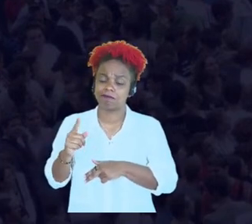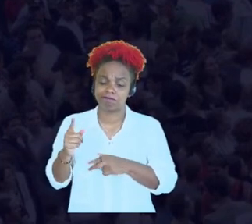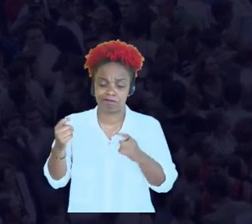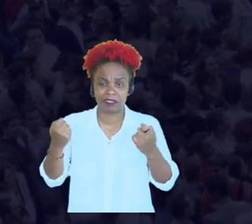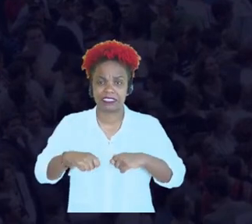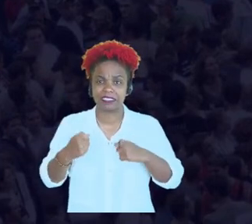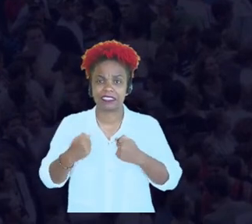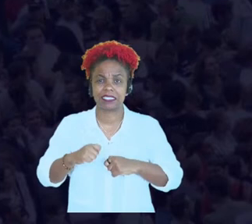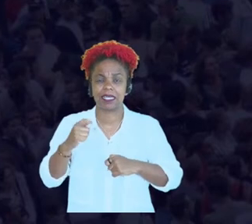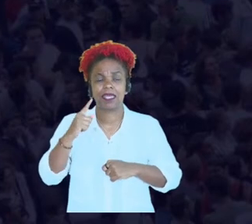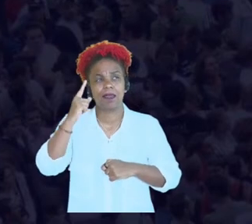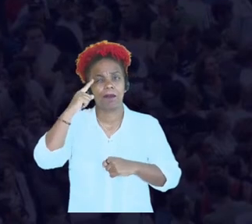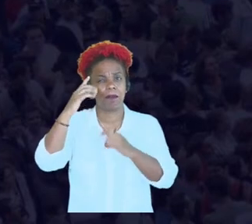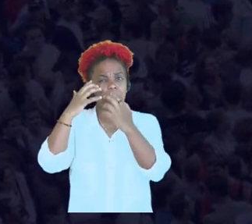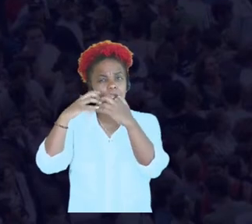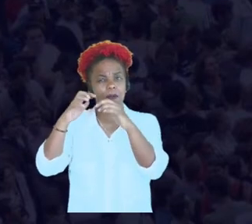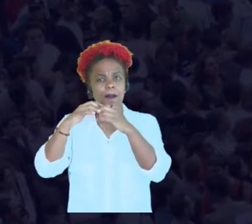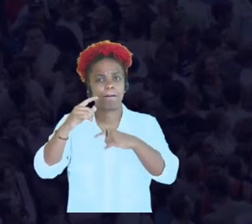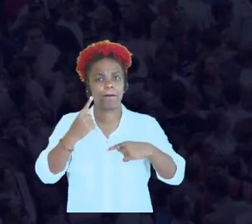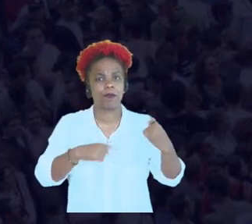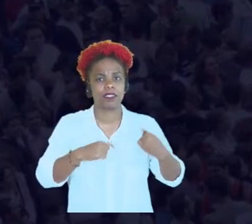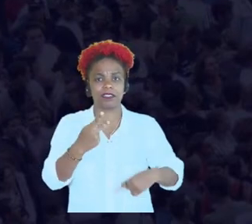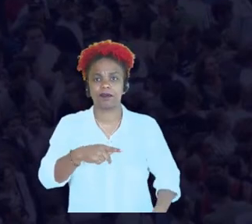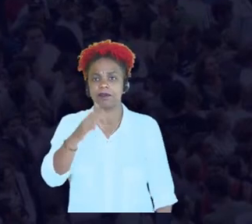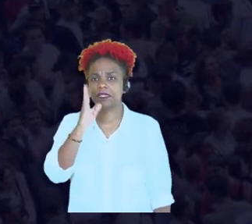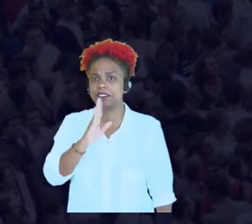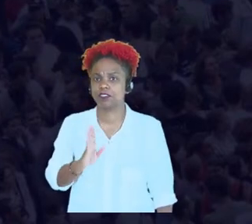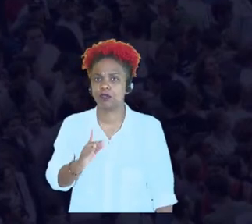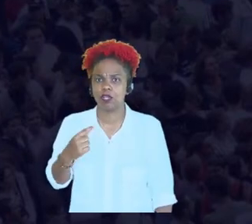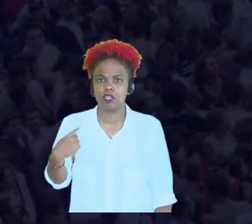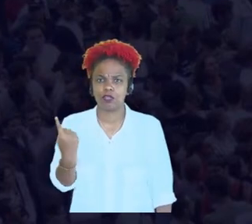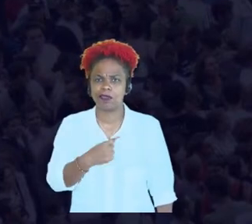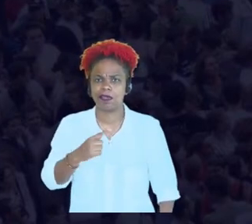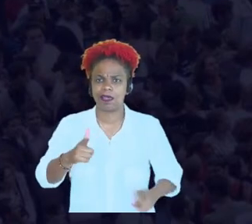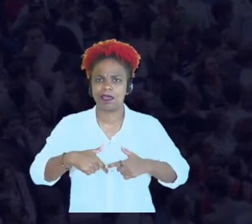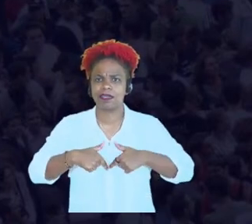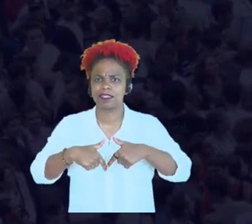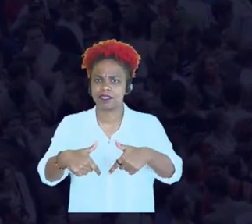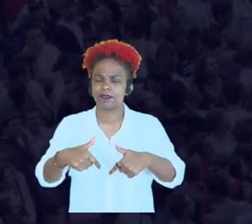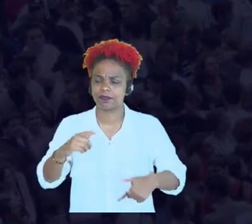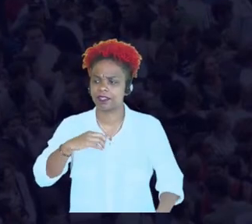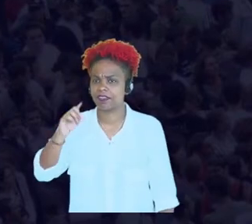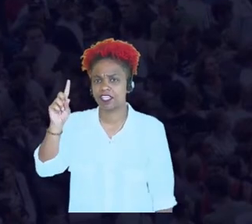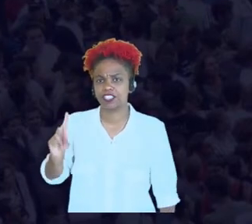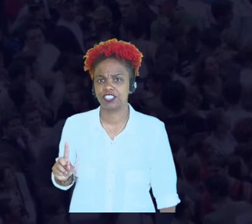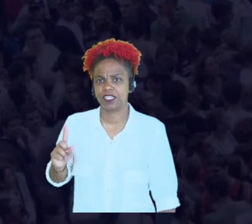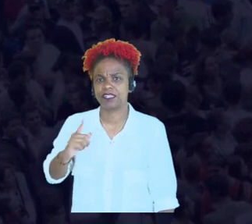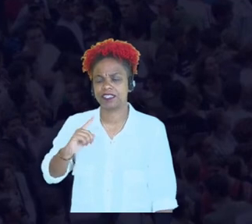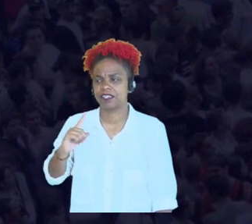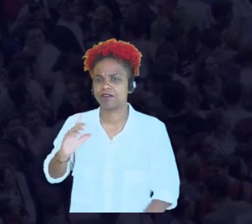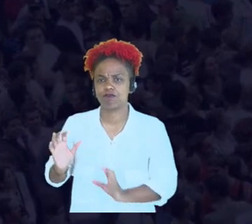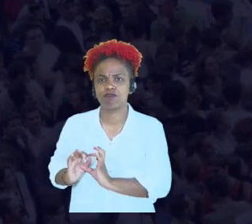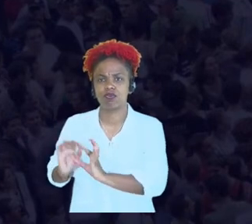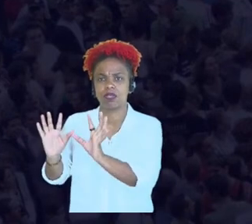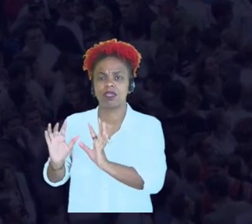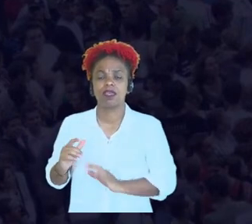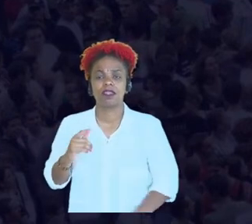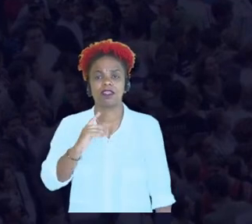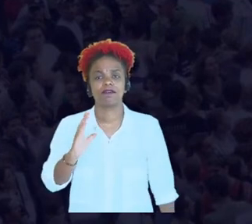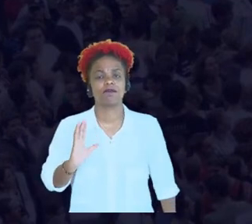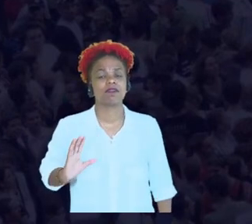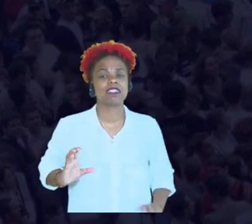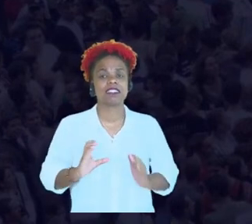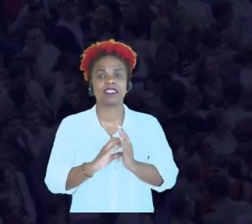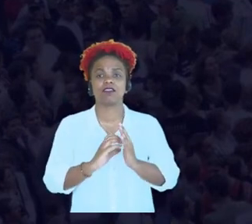ser repensados no futuro da política brasileira é o que a gente vai fazer com essa direita democrática. Né, com essa centro-direita,